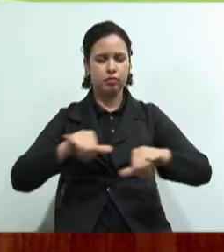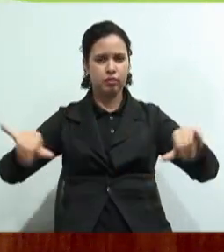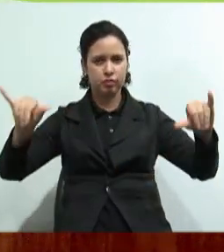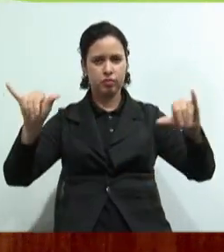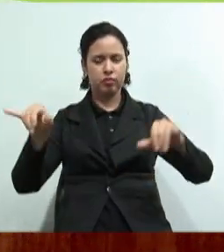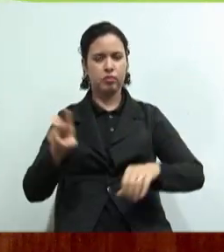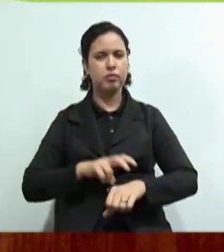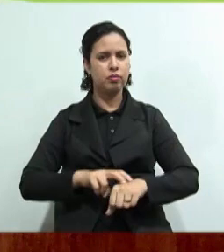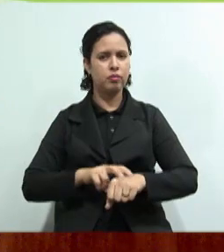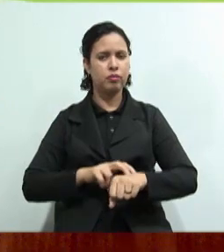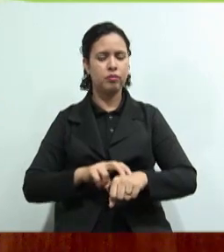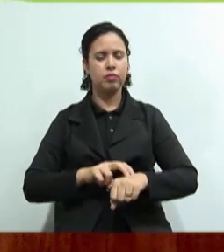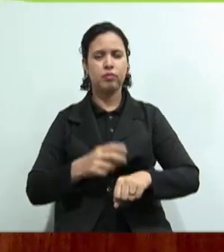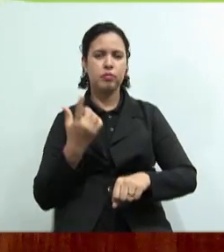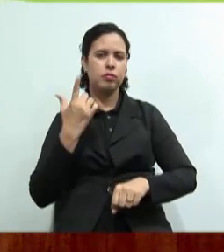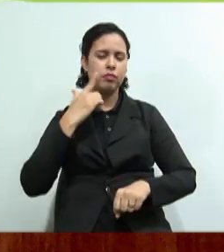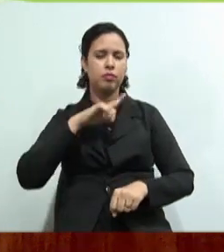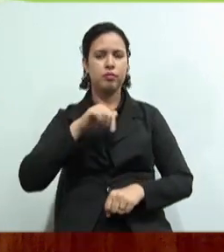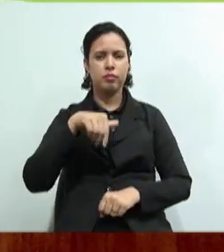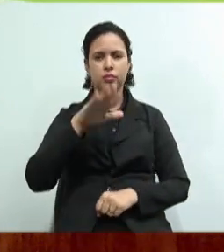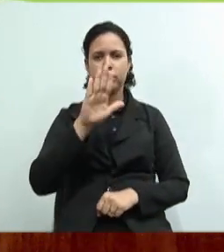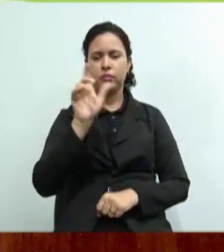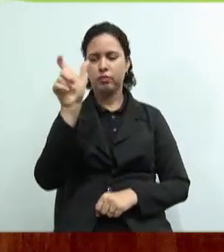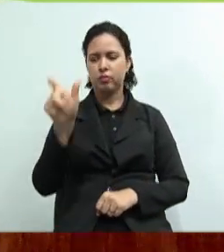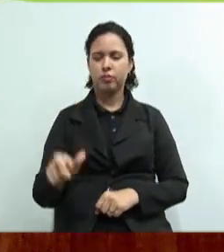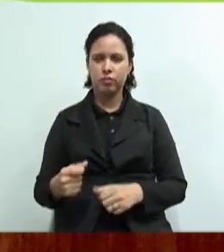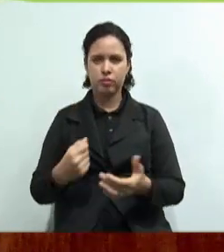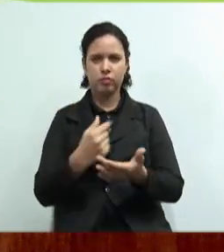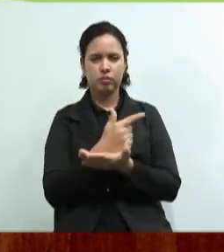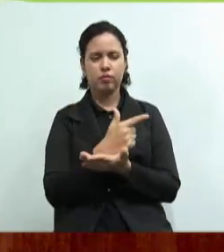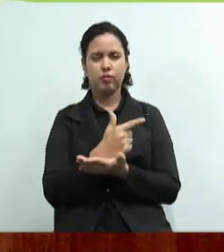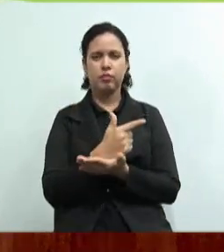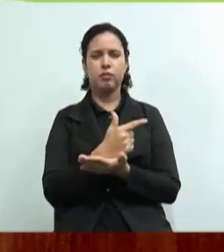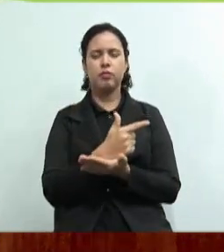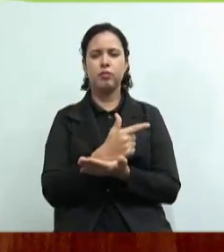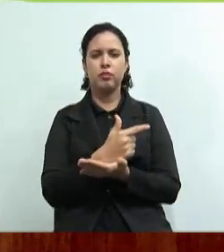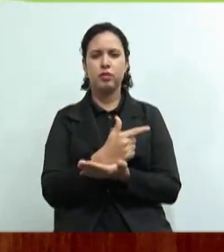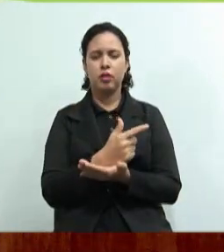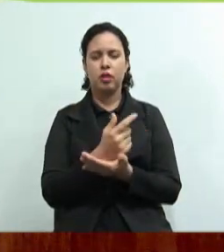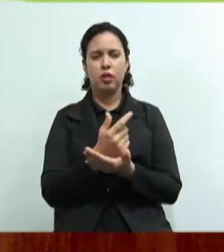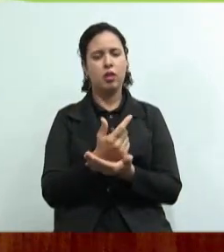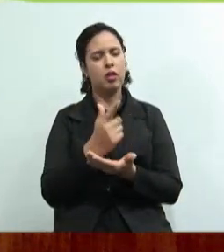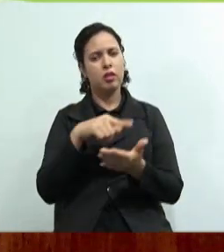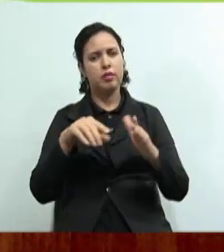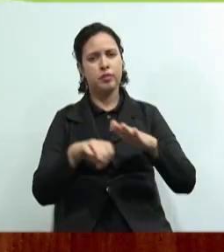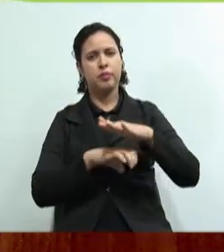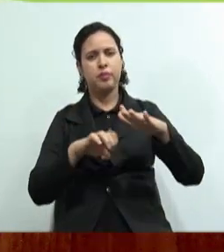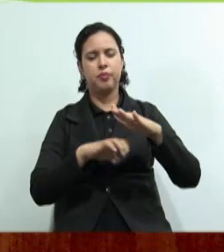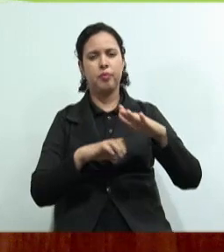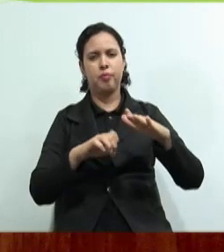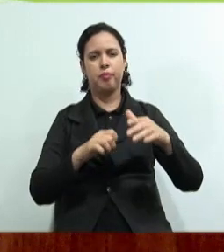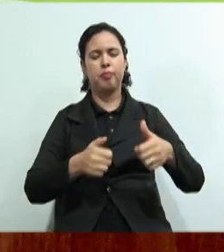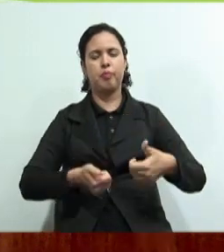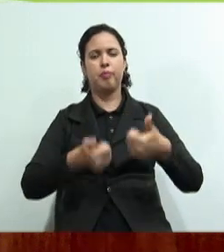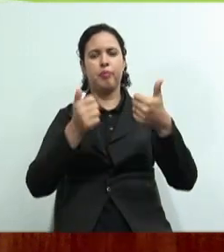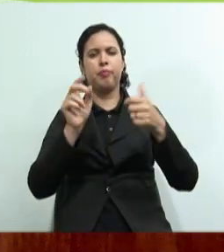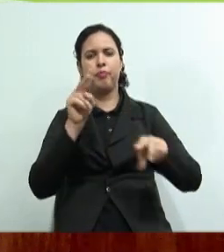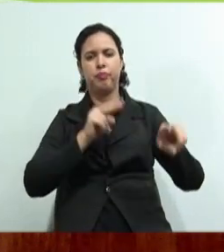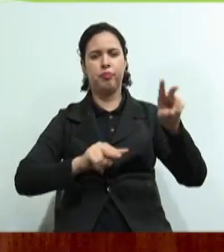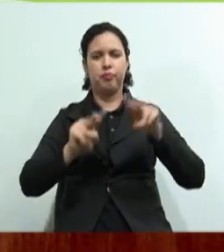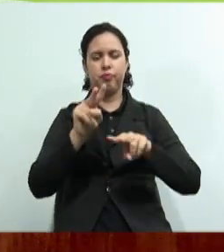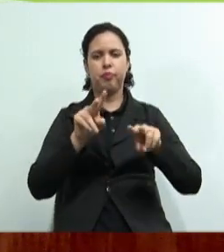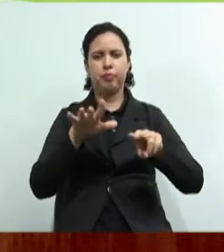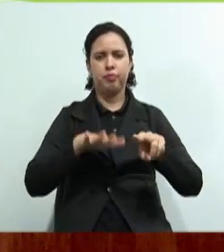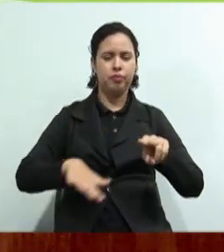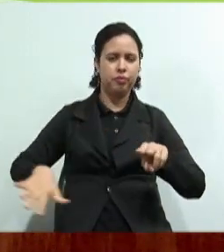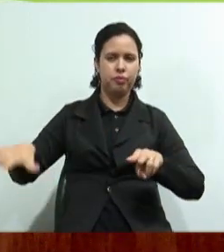para conquistar mais consumidores, para ficar uma empresa melhor vista no mercado. Então, essa é uma